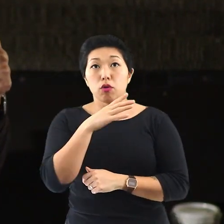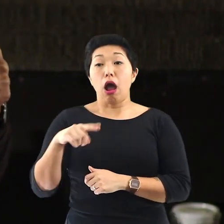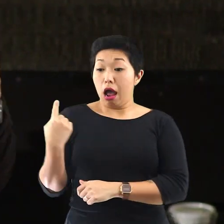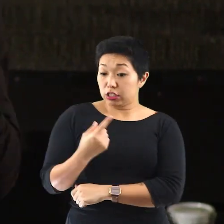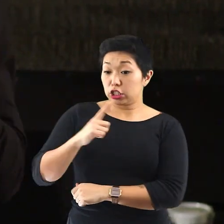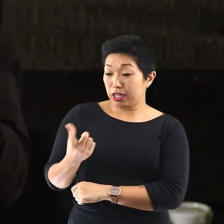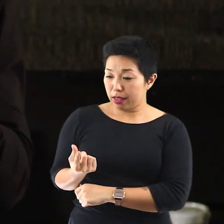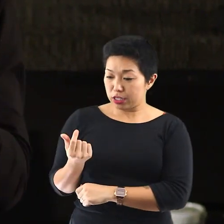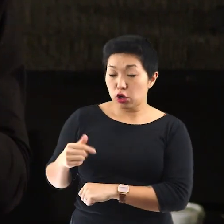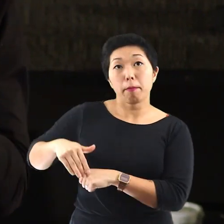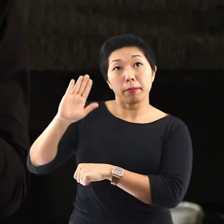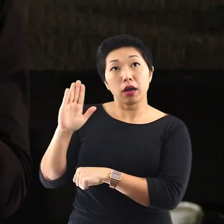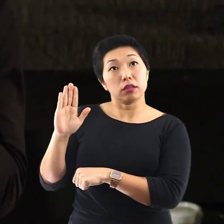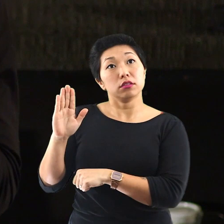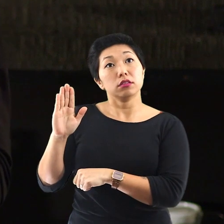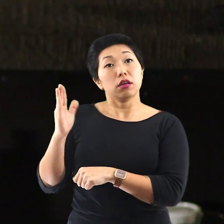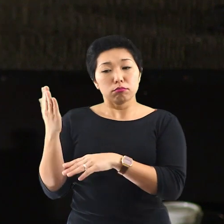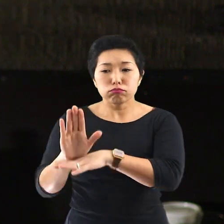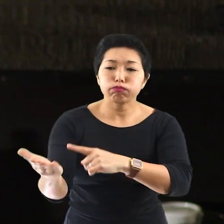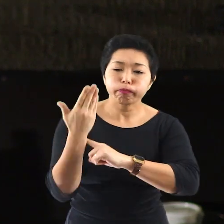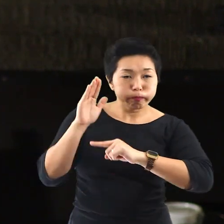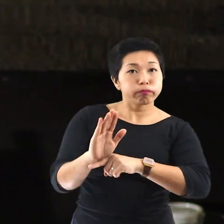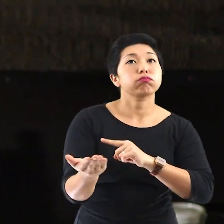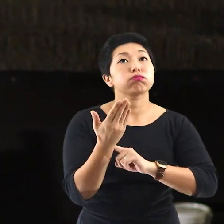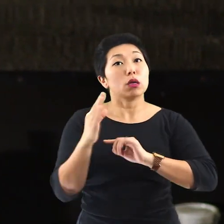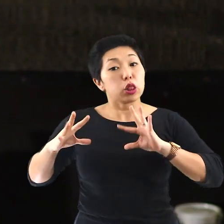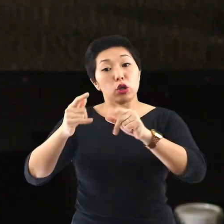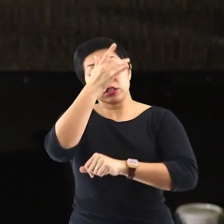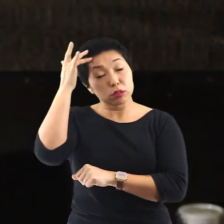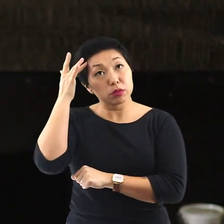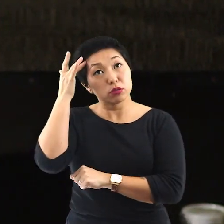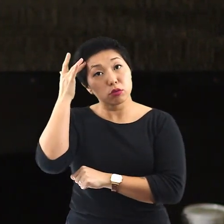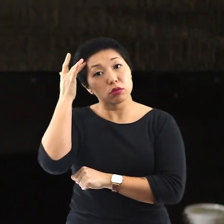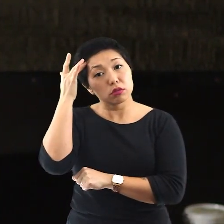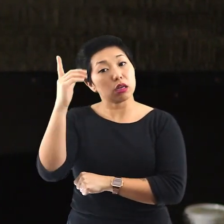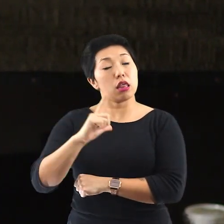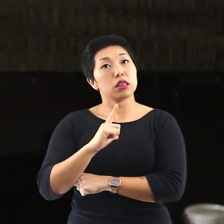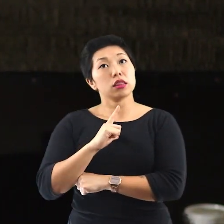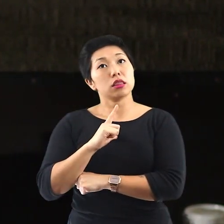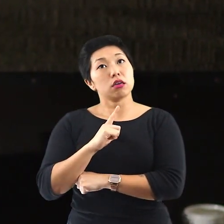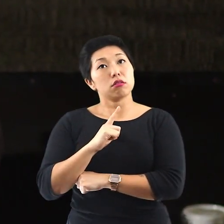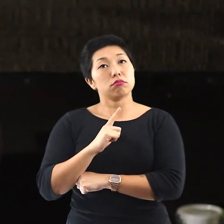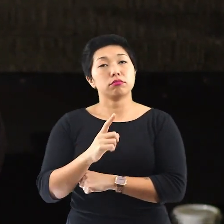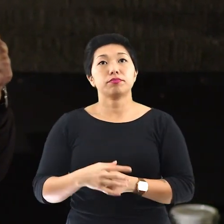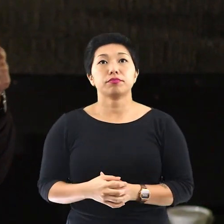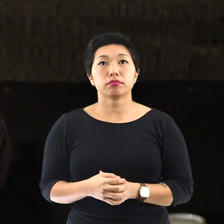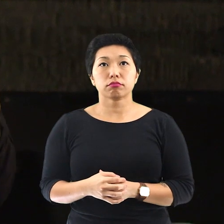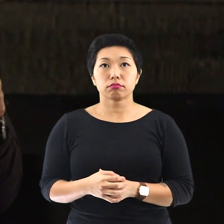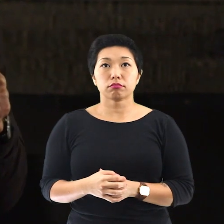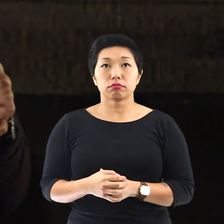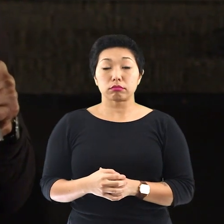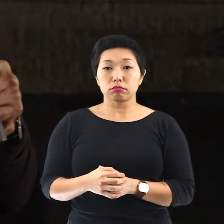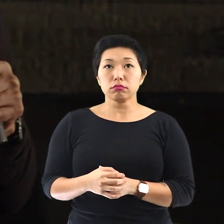obviamente, os que temos mais, vamos colaborar para que nós próprios e todos os demais venham a receber. Essa